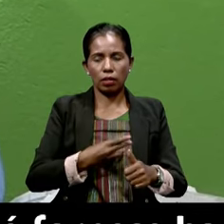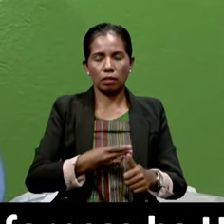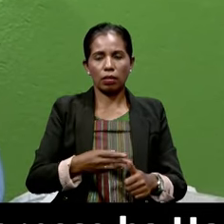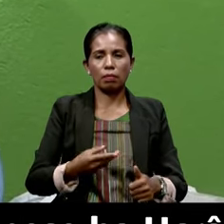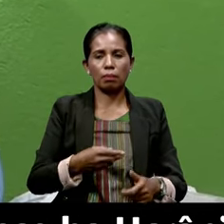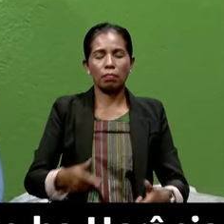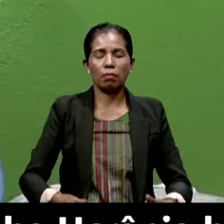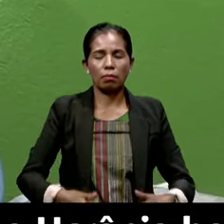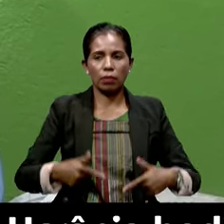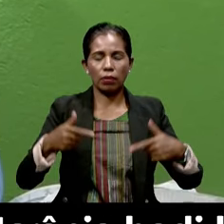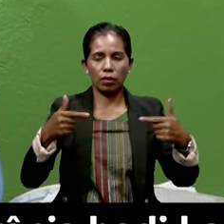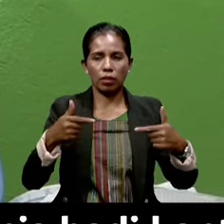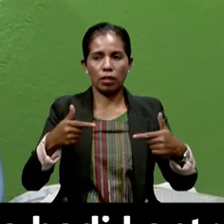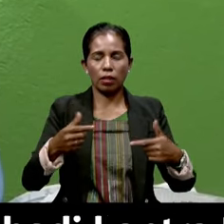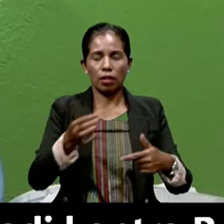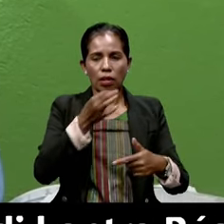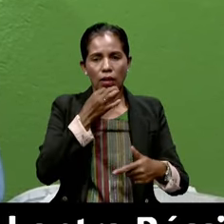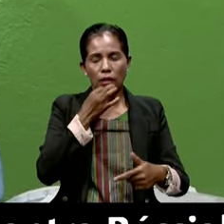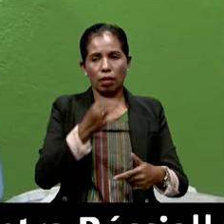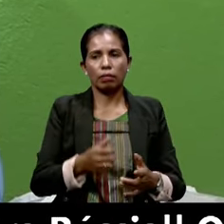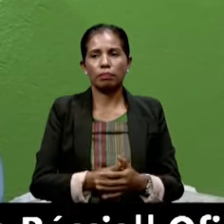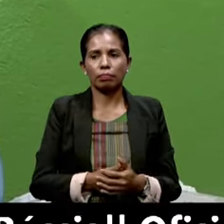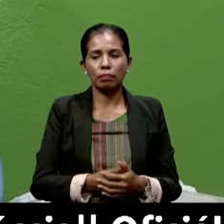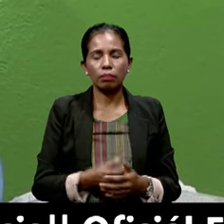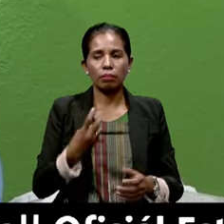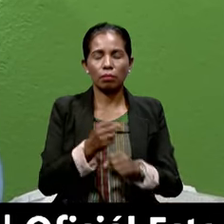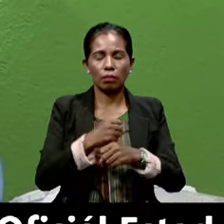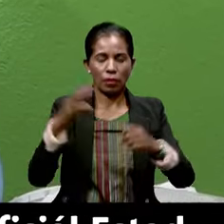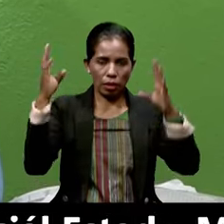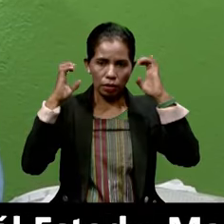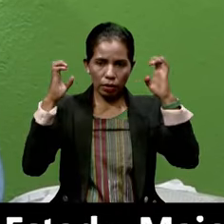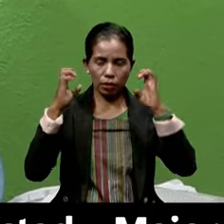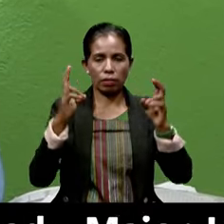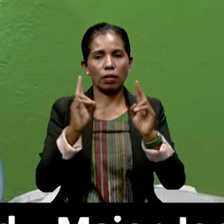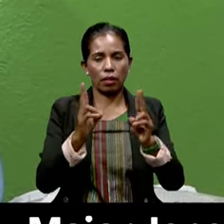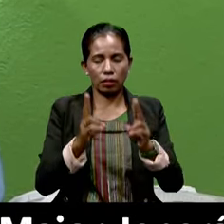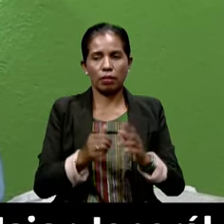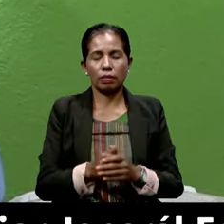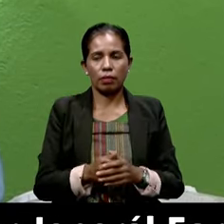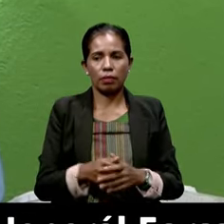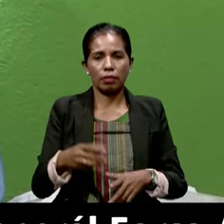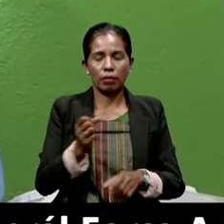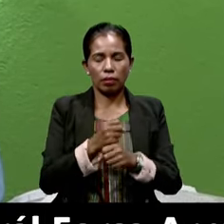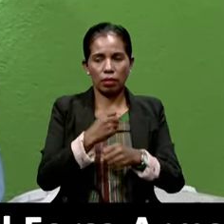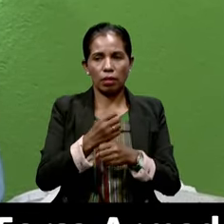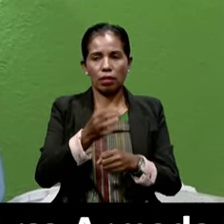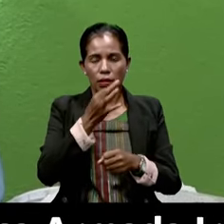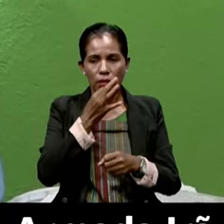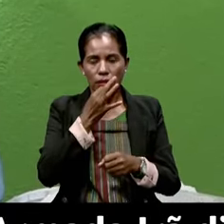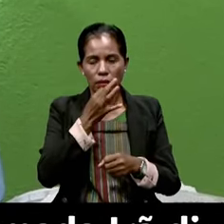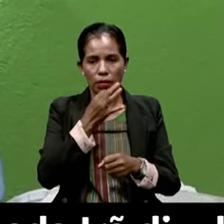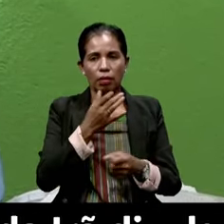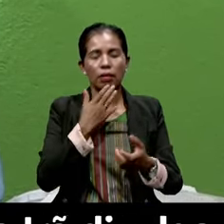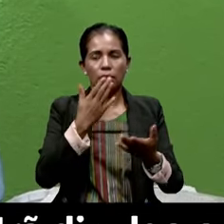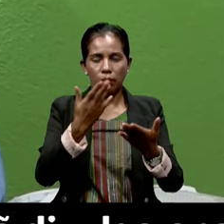ne, estilo de vida ne, tem que ia halo exercício regular, halo exercício consumo hahan